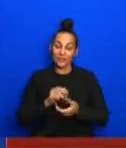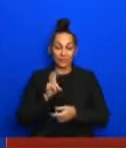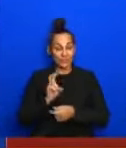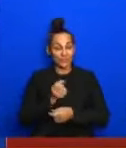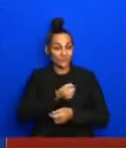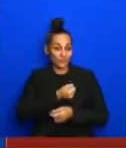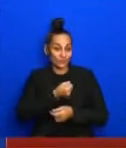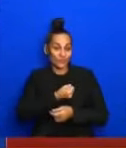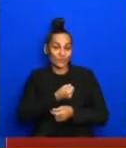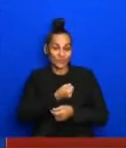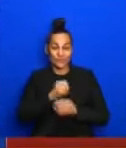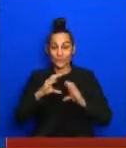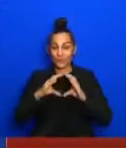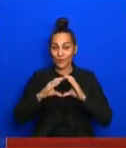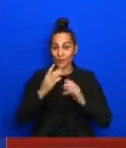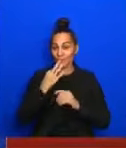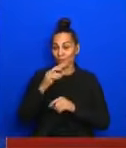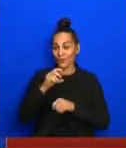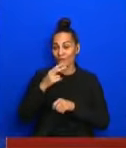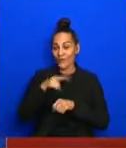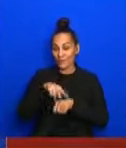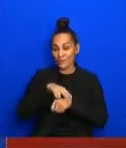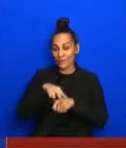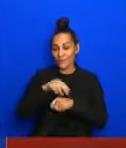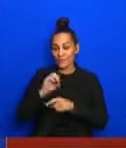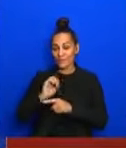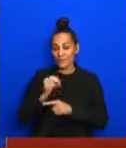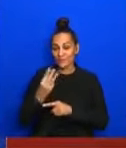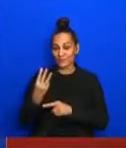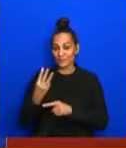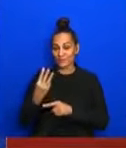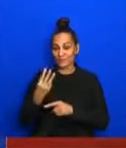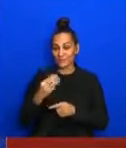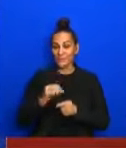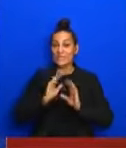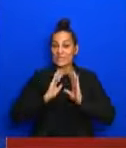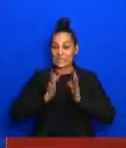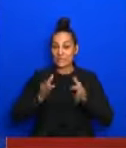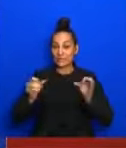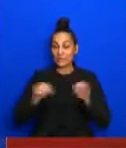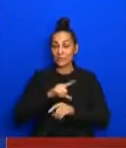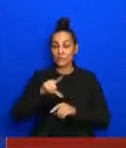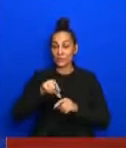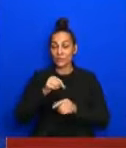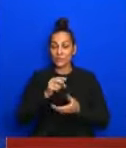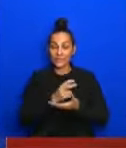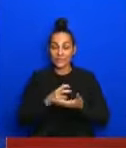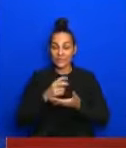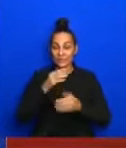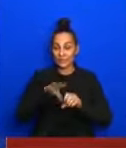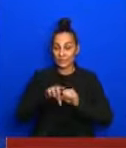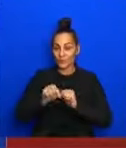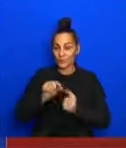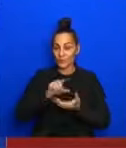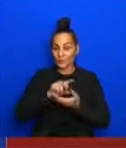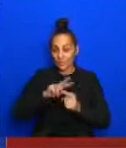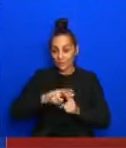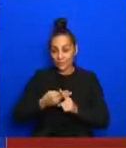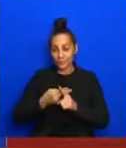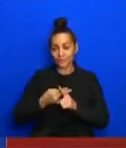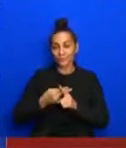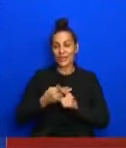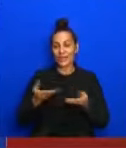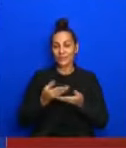5 números. Bola verde, 03. Verde, 03. Já foram realizados os sorteios da Quina, do Superset e da Dupla